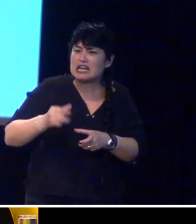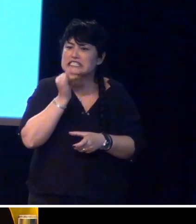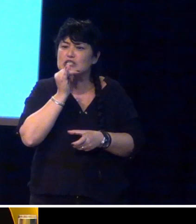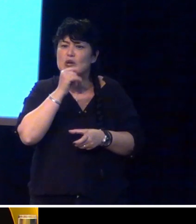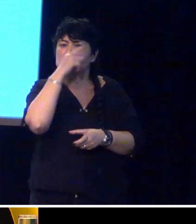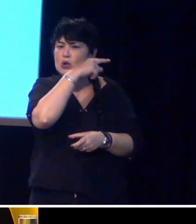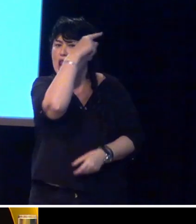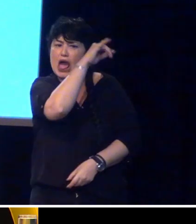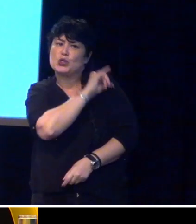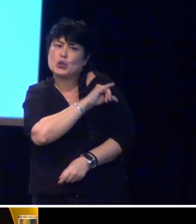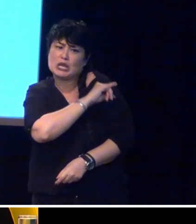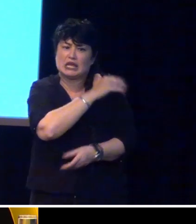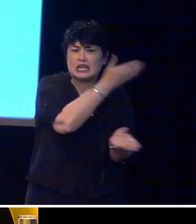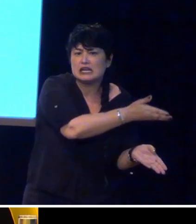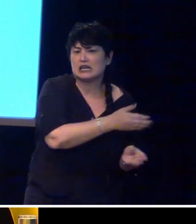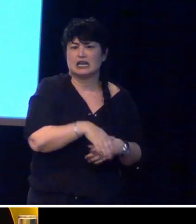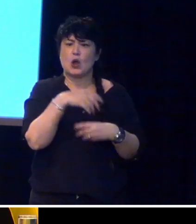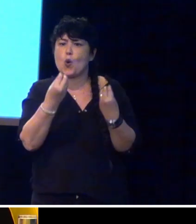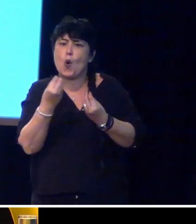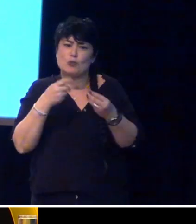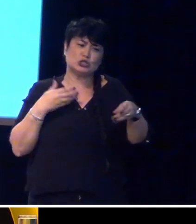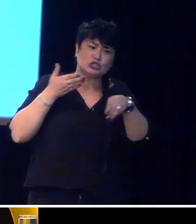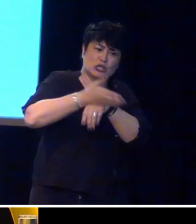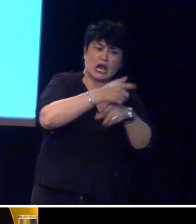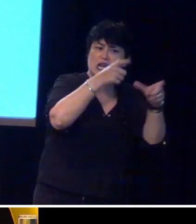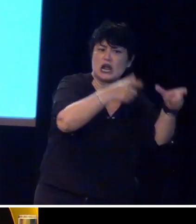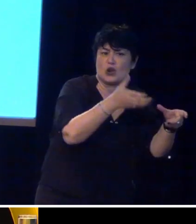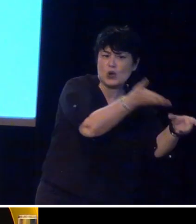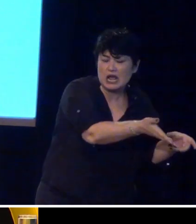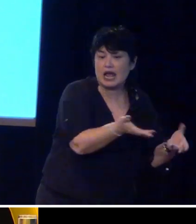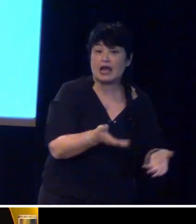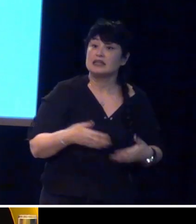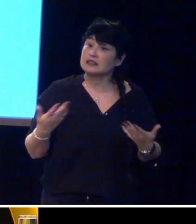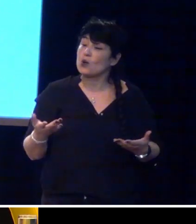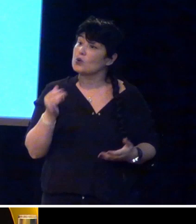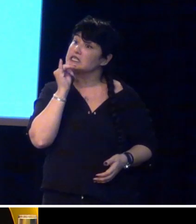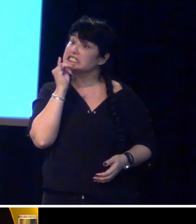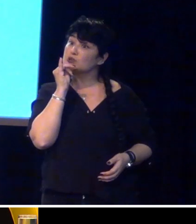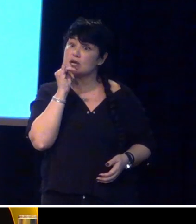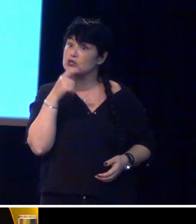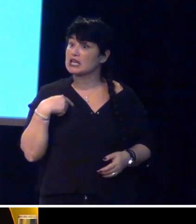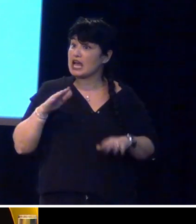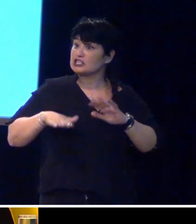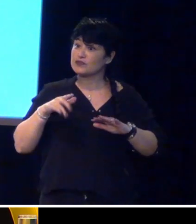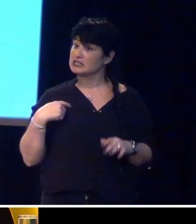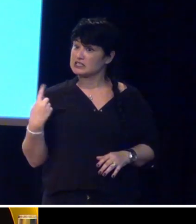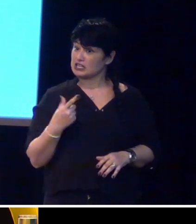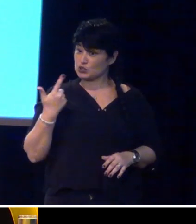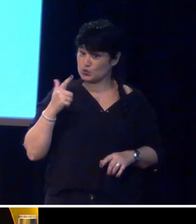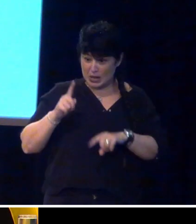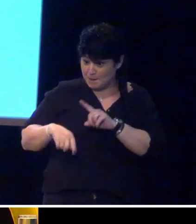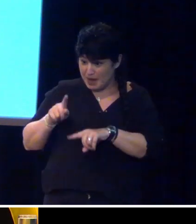situado na cidade do Rio de Janeiro, como é que fazia para chegar lá. Então, são situações que, às vezes,